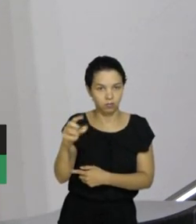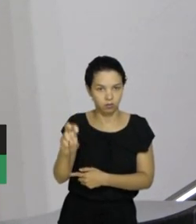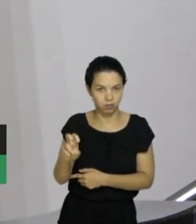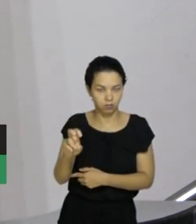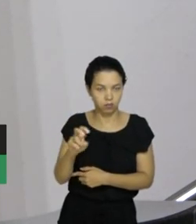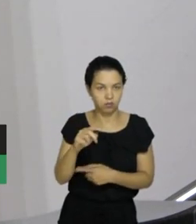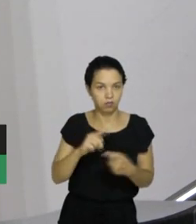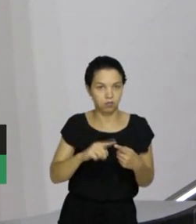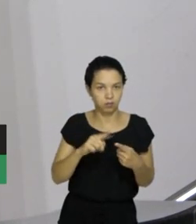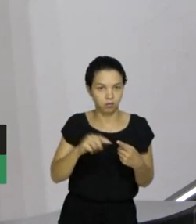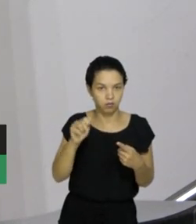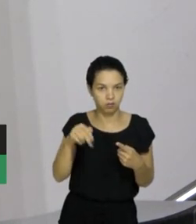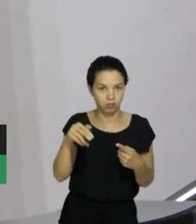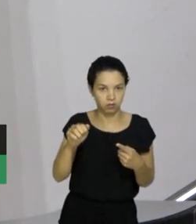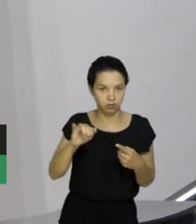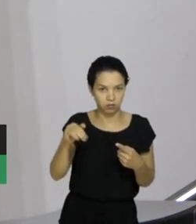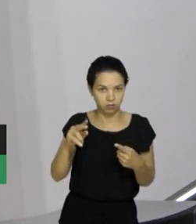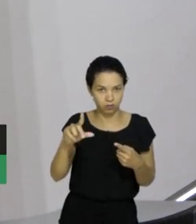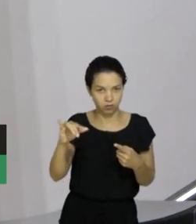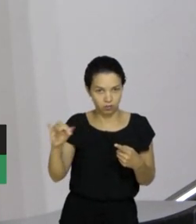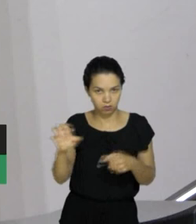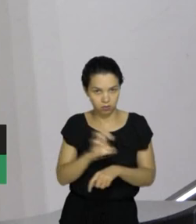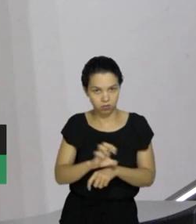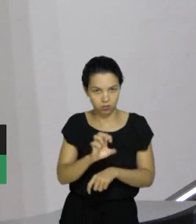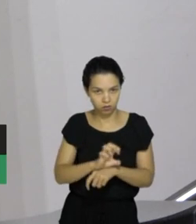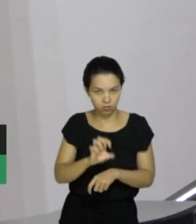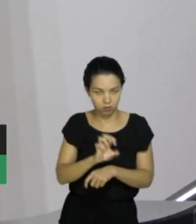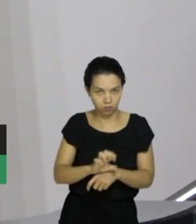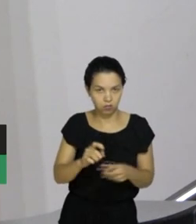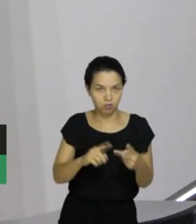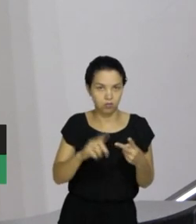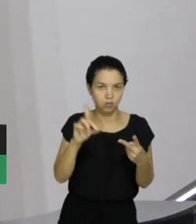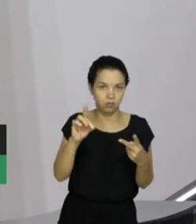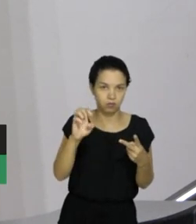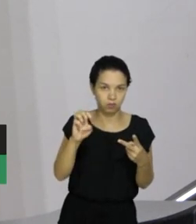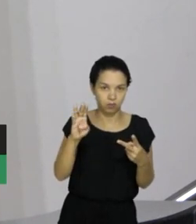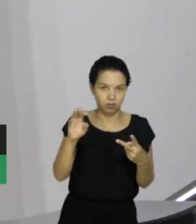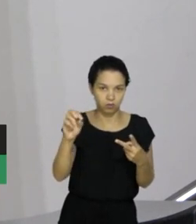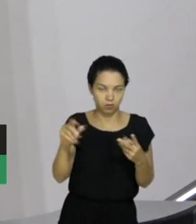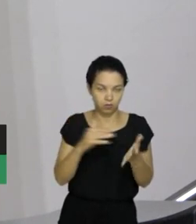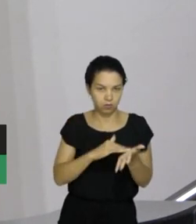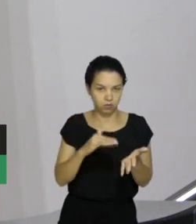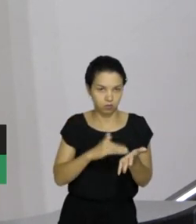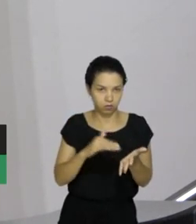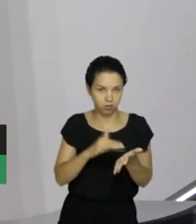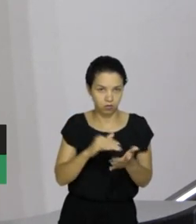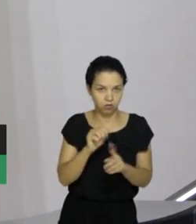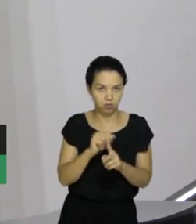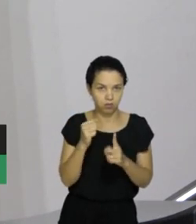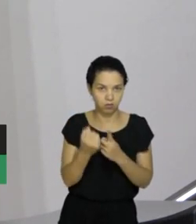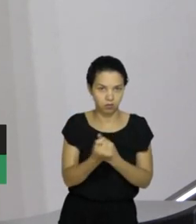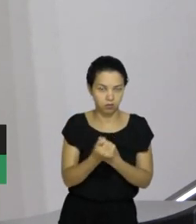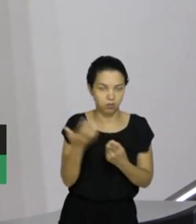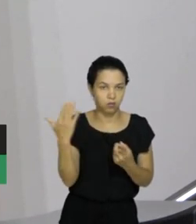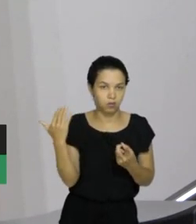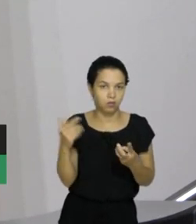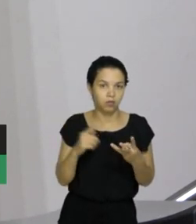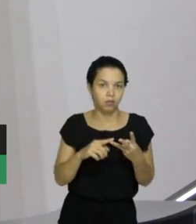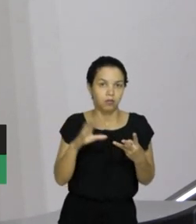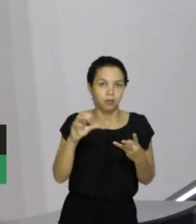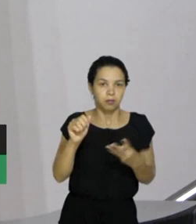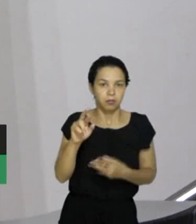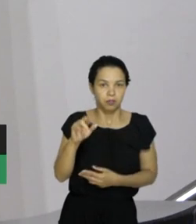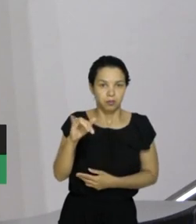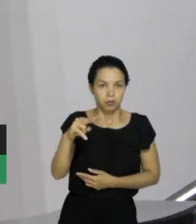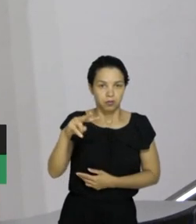estagiária pelo programa Antonieta de Barros Débora Nunes secretário da Assistência Social a época Caroline